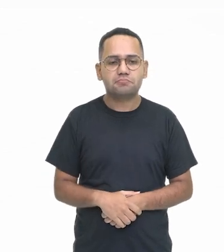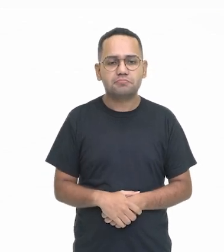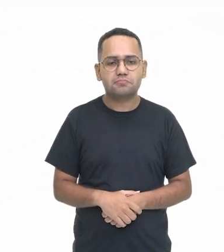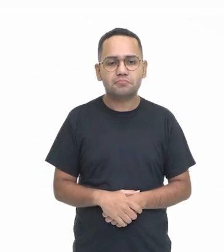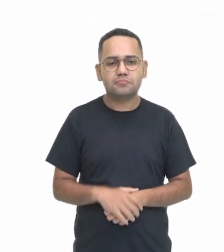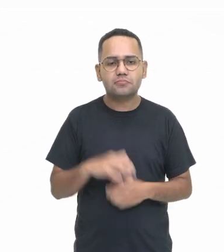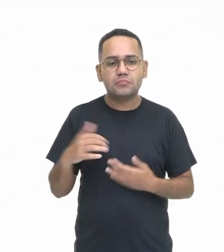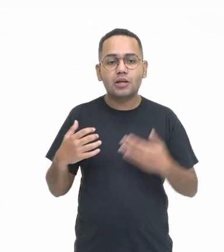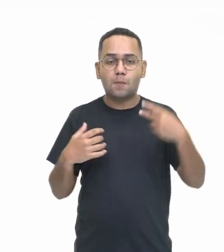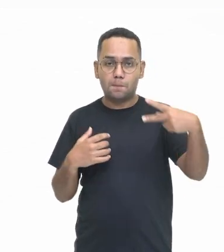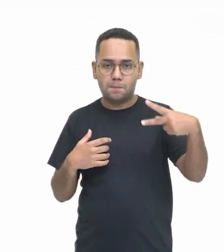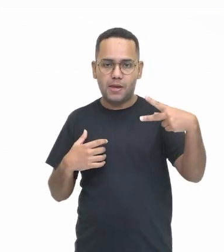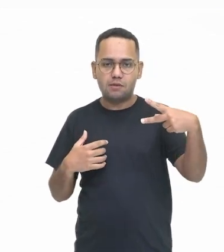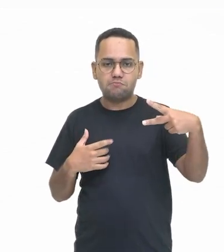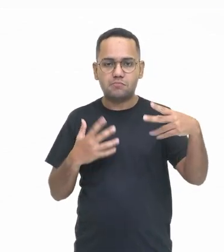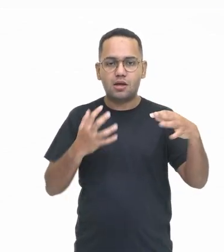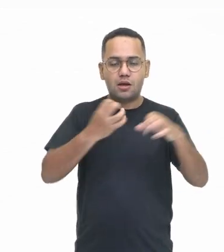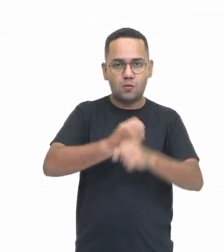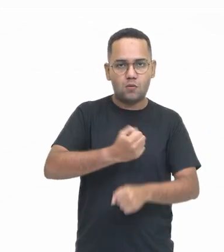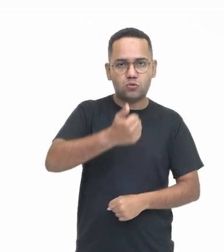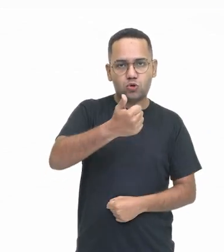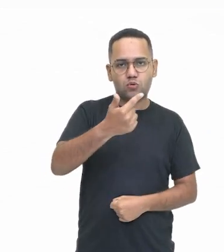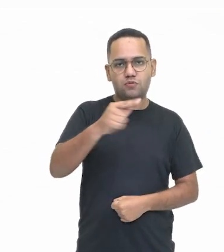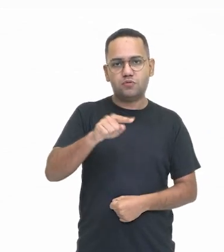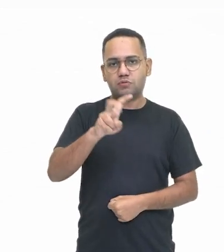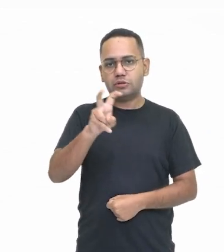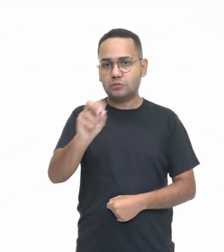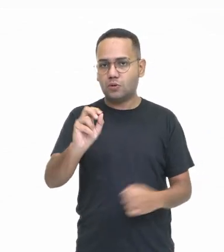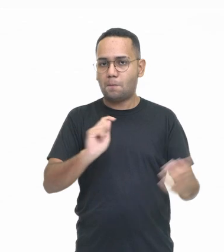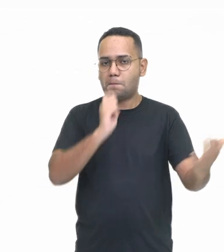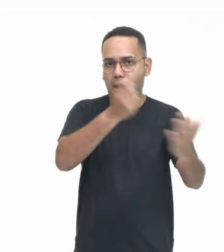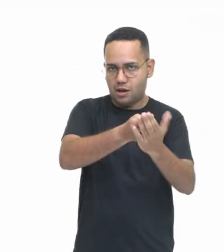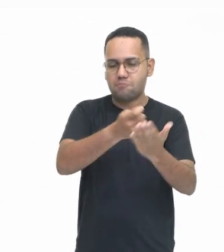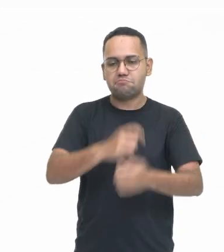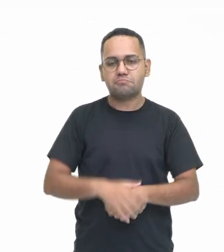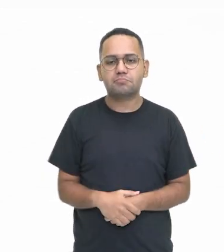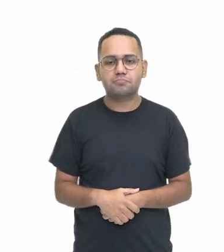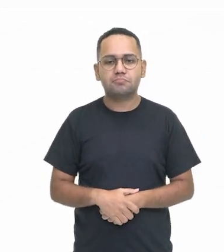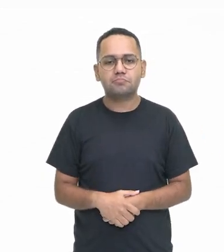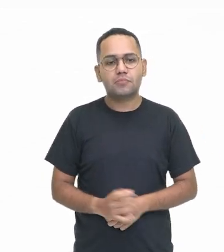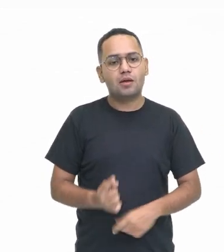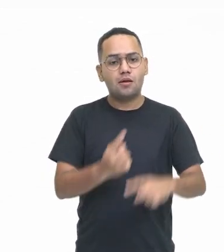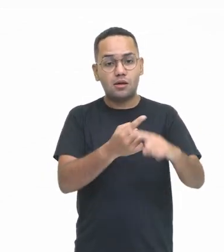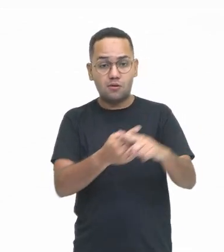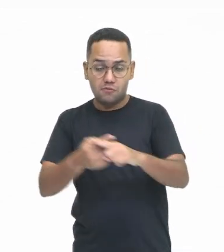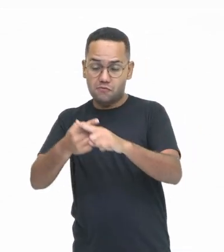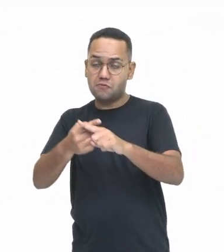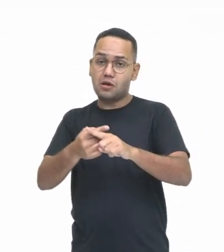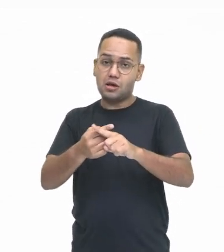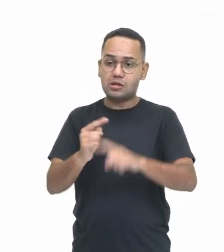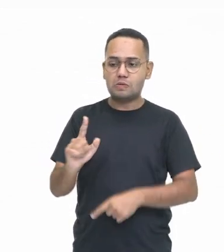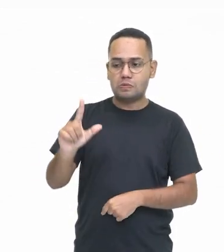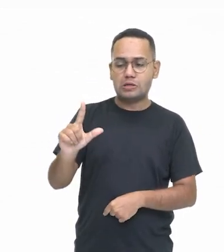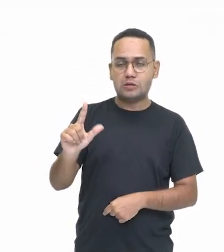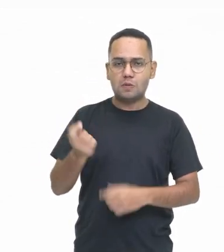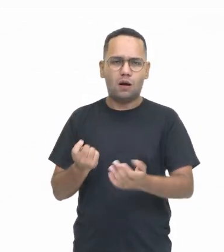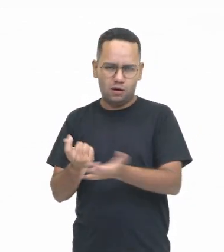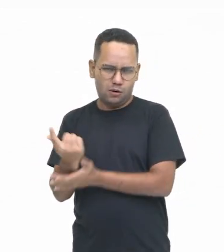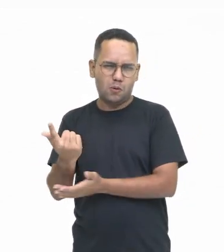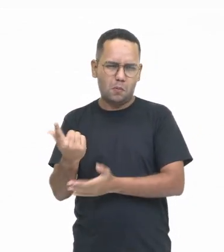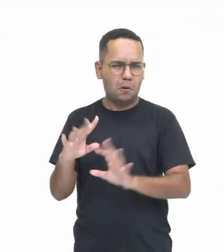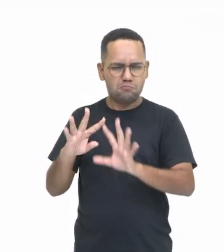é 12,50, né? R$ 12,50 vezes o número de litros que eu estou chamando X,